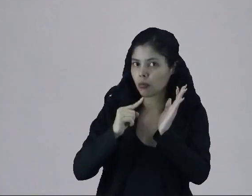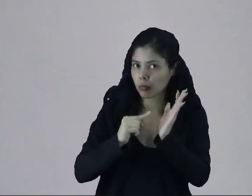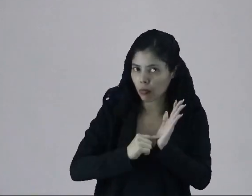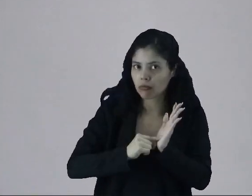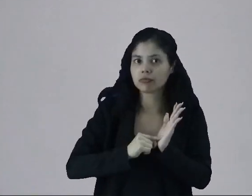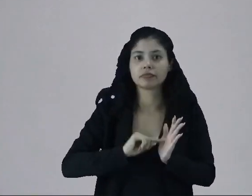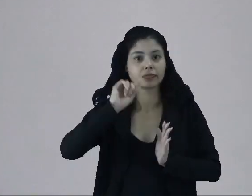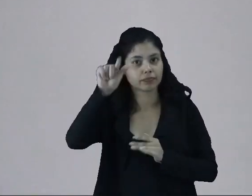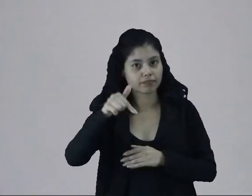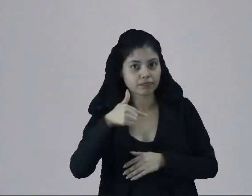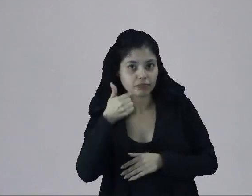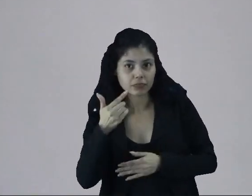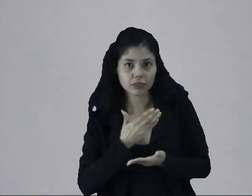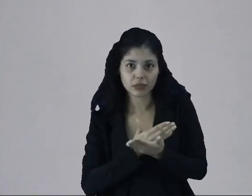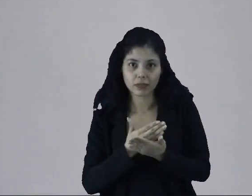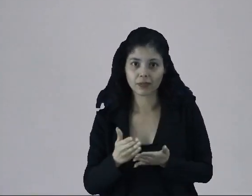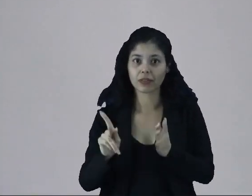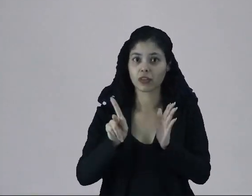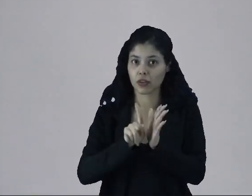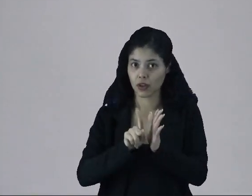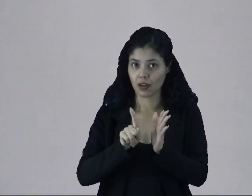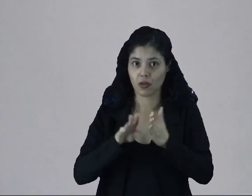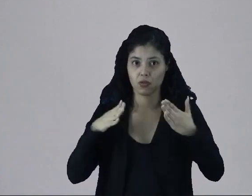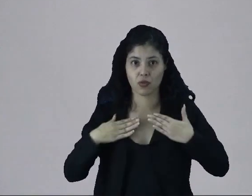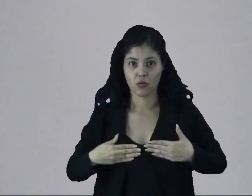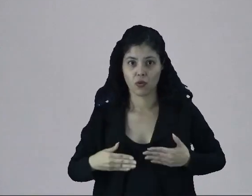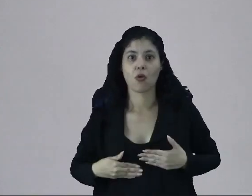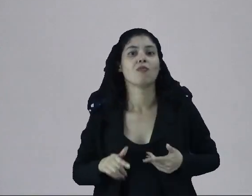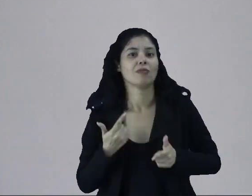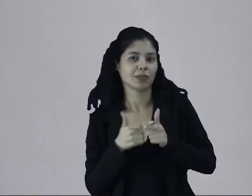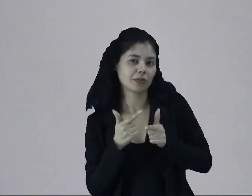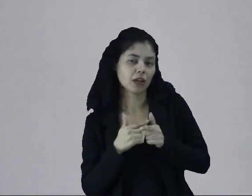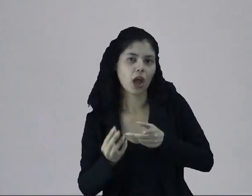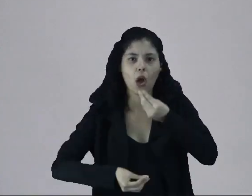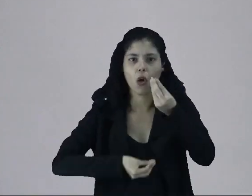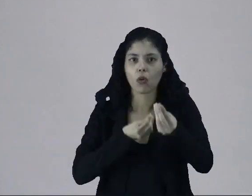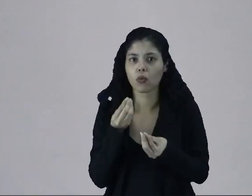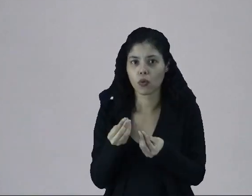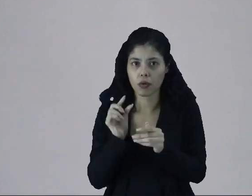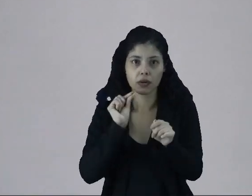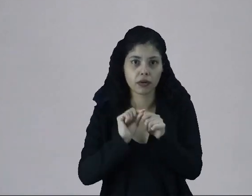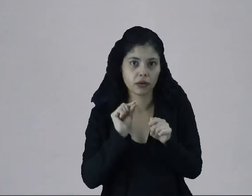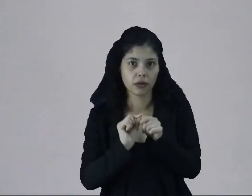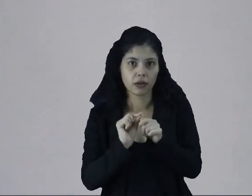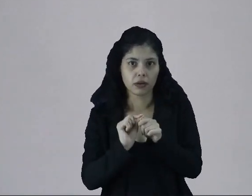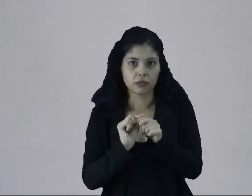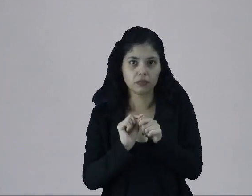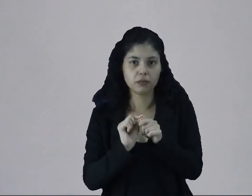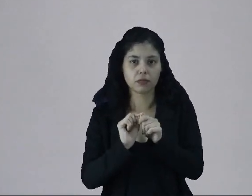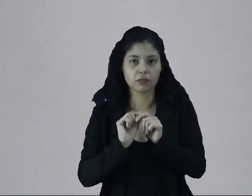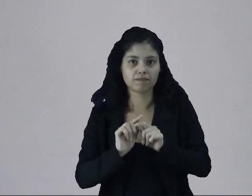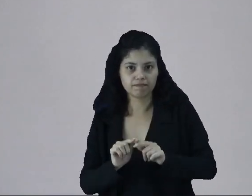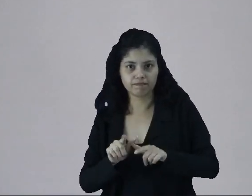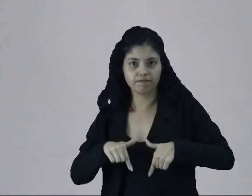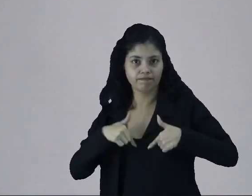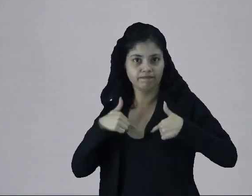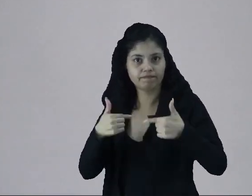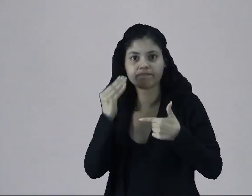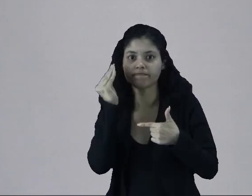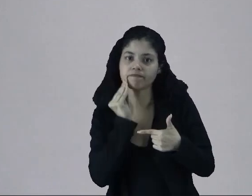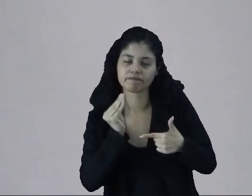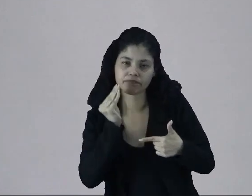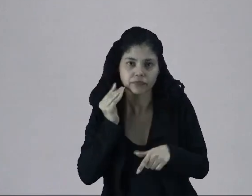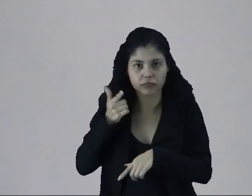ponto, depois ela já coloca o teu corpo em colapso. Então, é como se teu corpo fizesse uma reação primeira para tentar ali